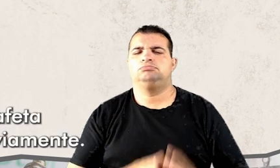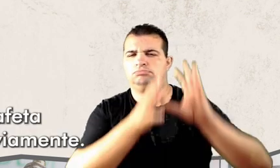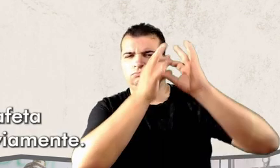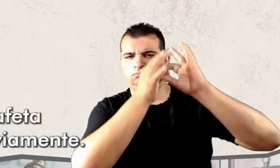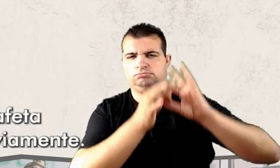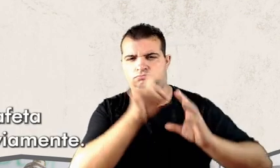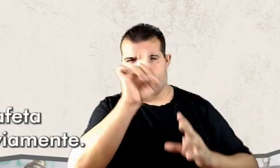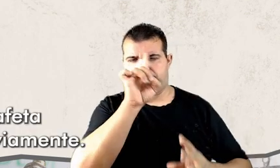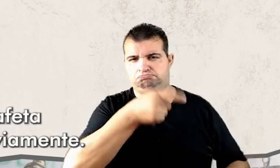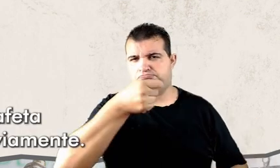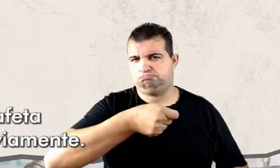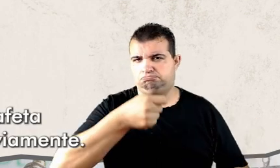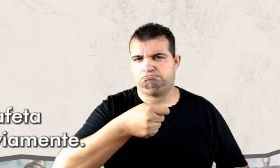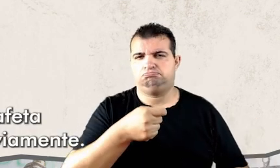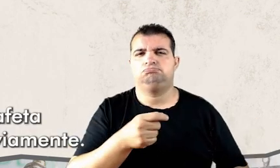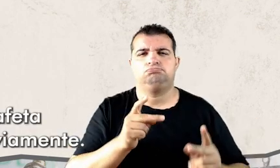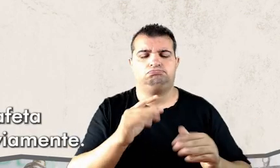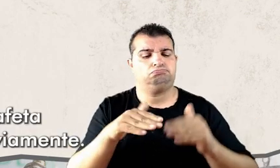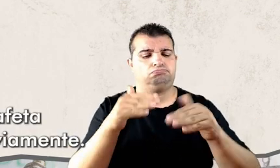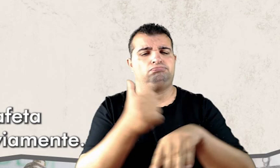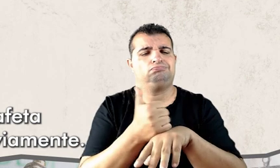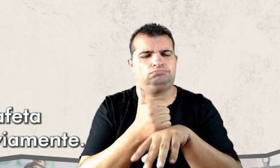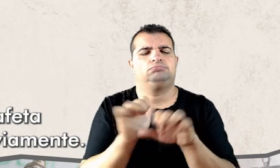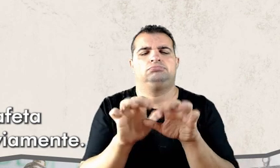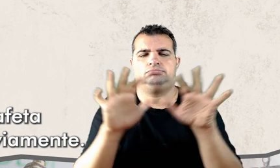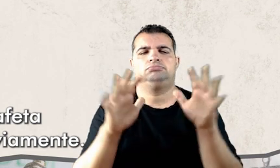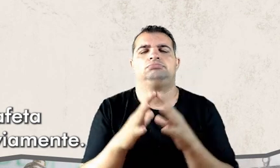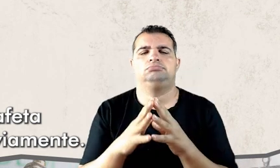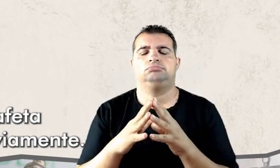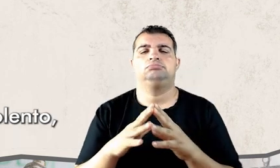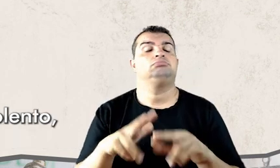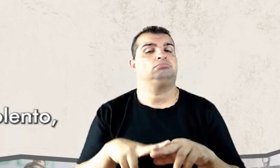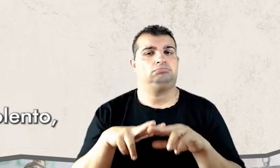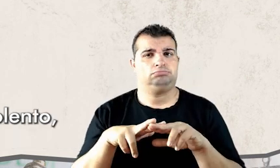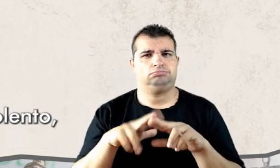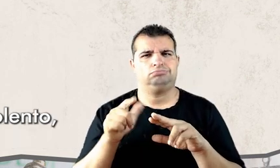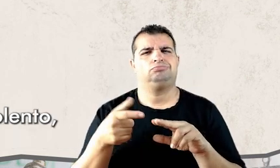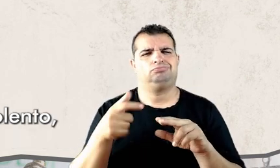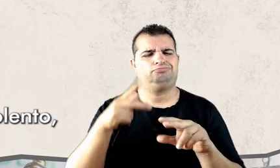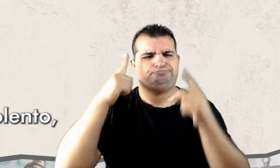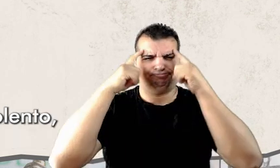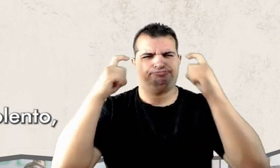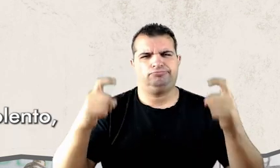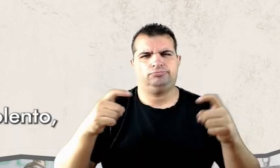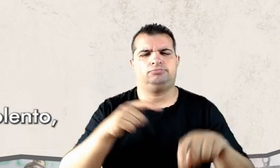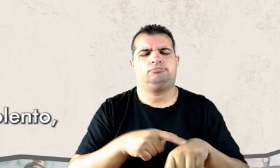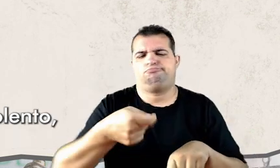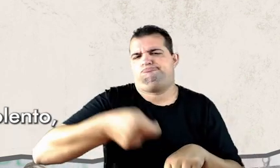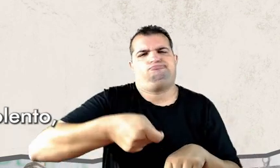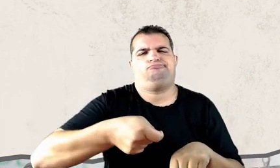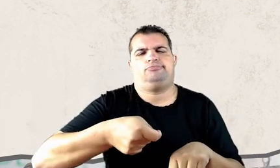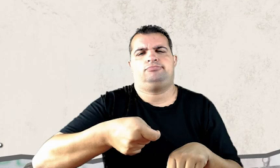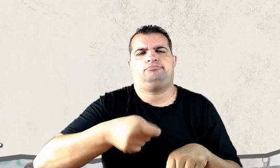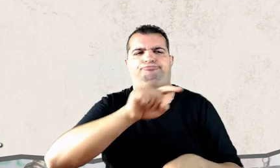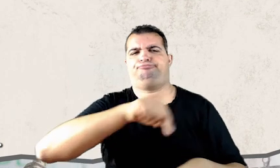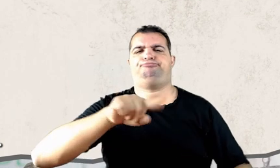O contexto da ditadura militar afeta o desenvolvimento da profissão, obviamente. Afinal de contas, é um regime violento, um período de